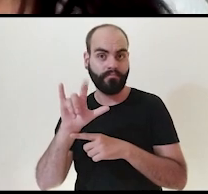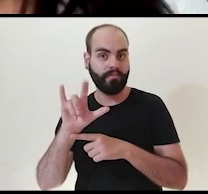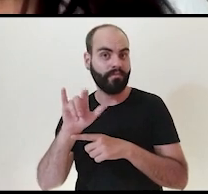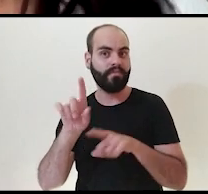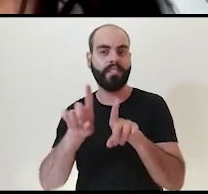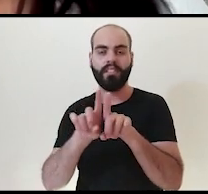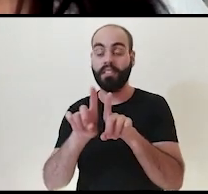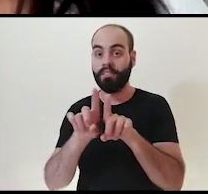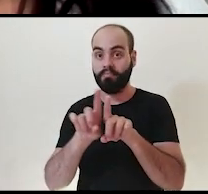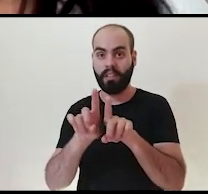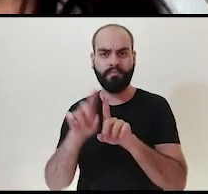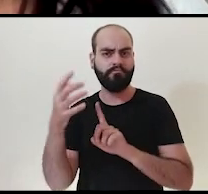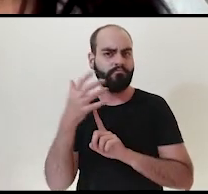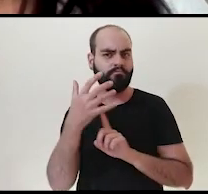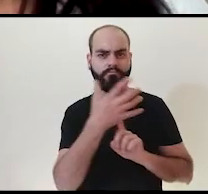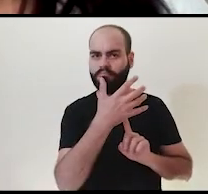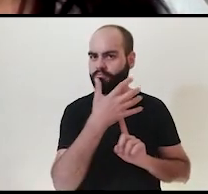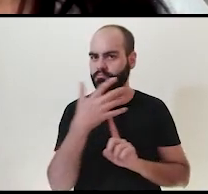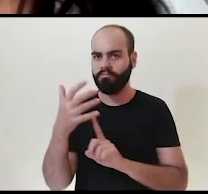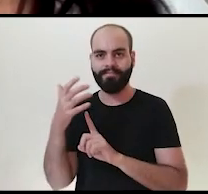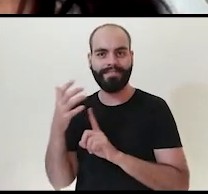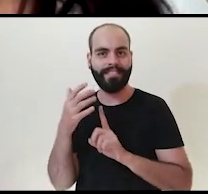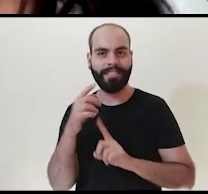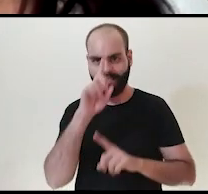sempre consumindo aquilo ali e pensando, né?